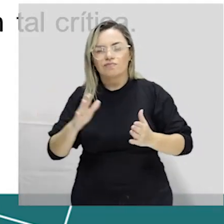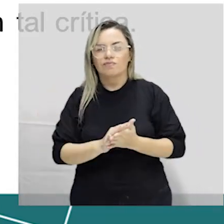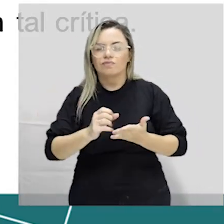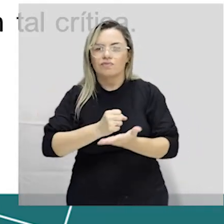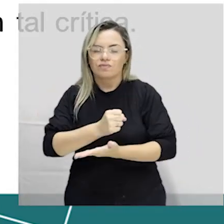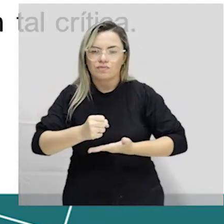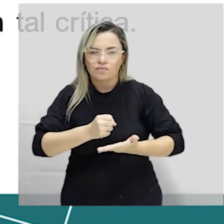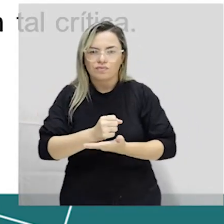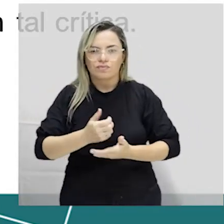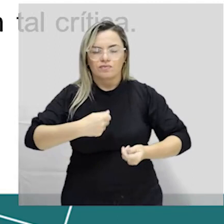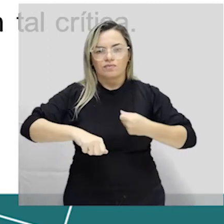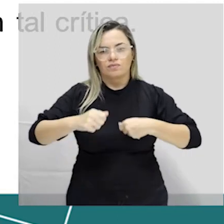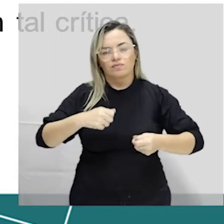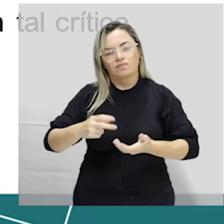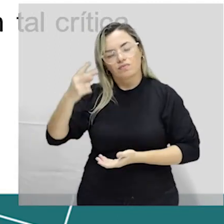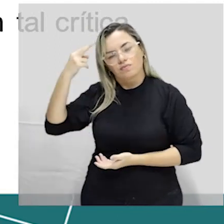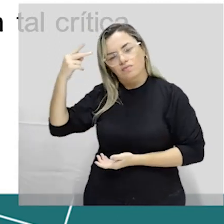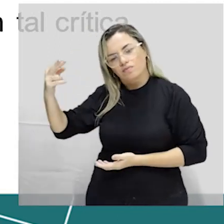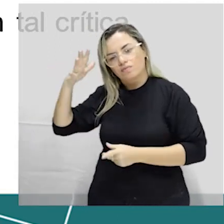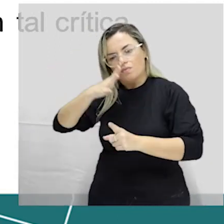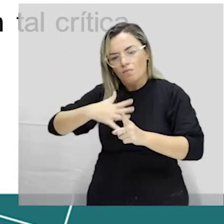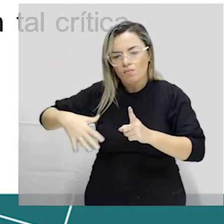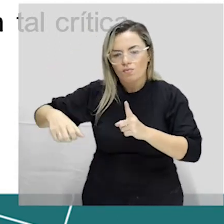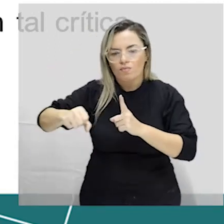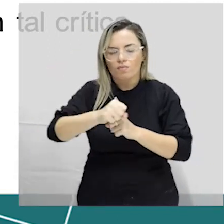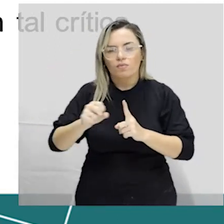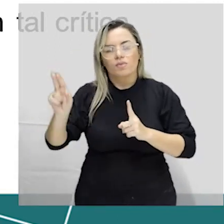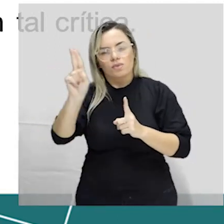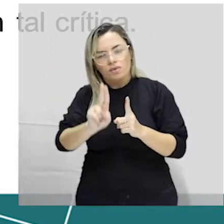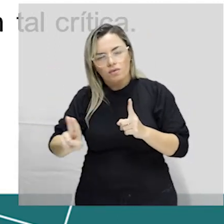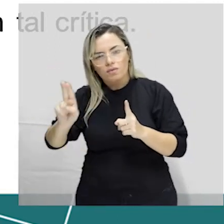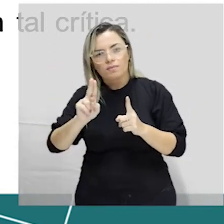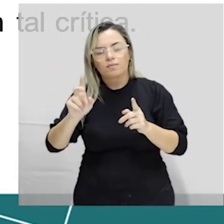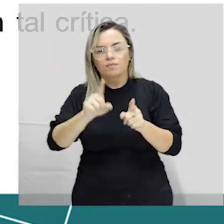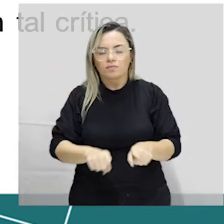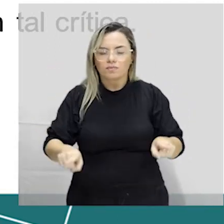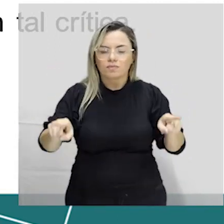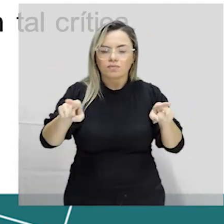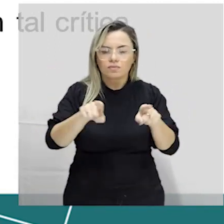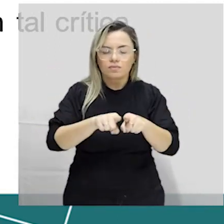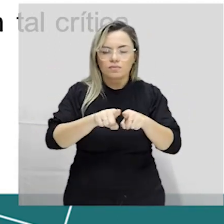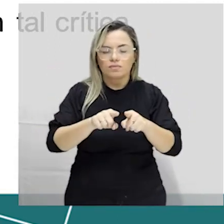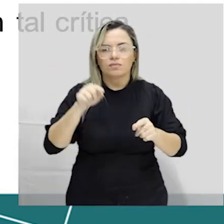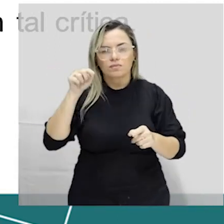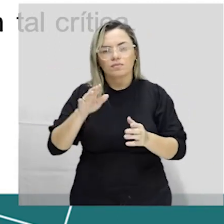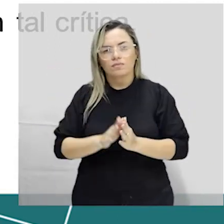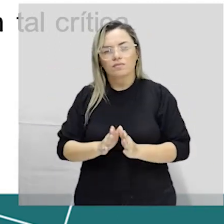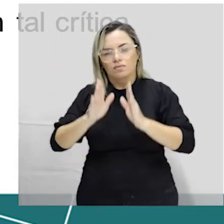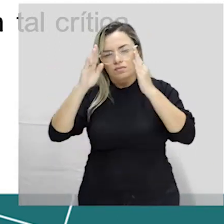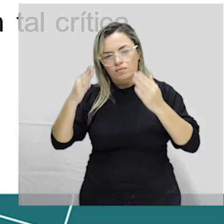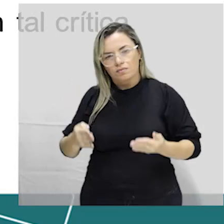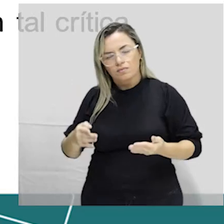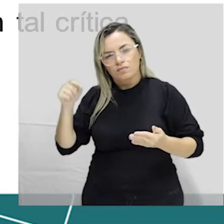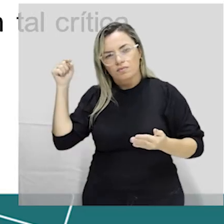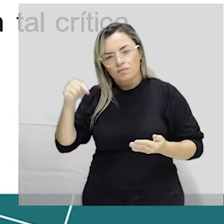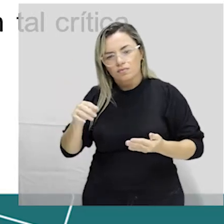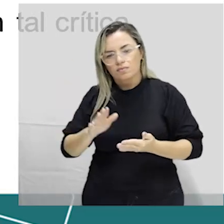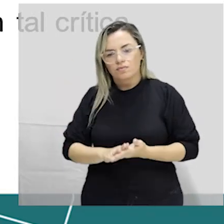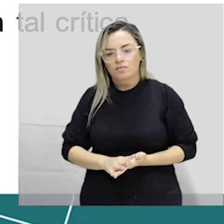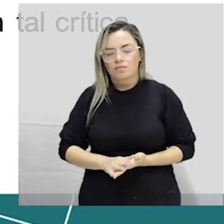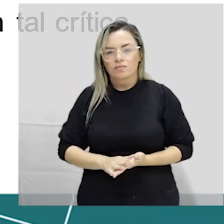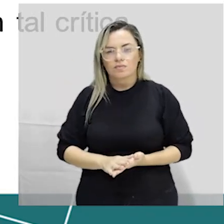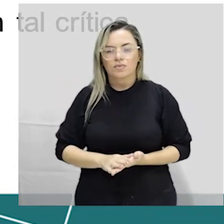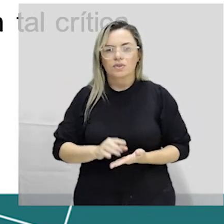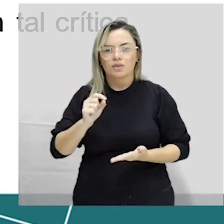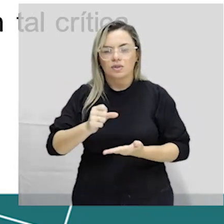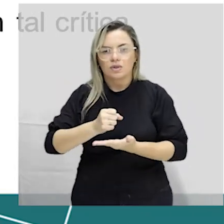econômica e histórica. E a sociologia se utiliza disso também para determinar ali que há, dentro dessa análise